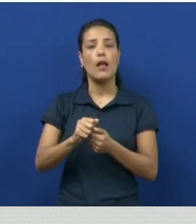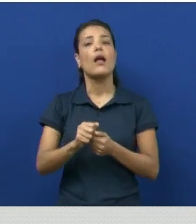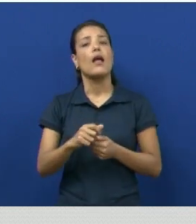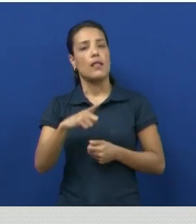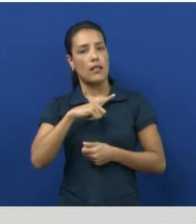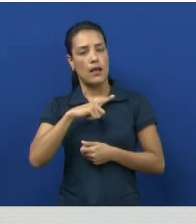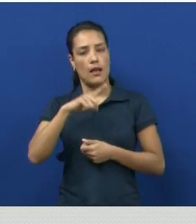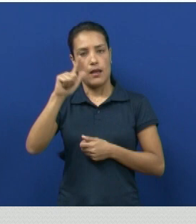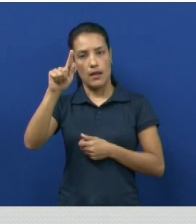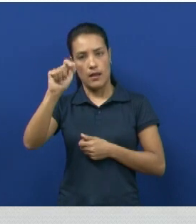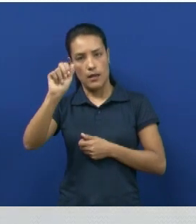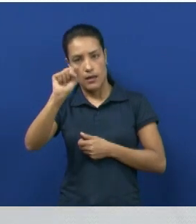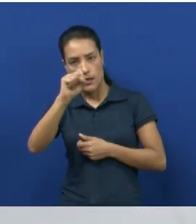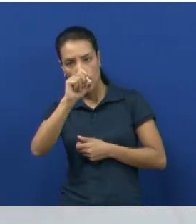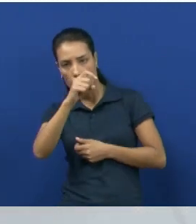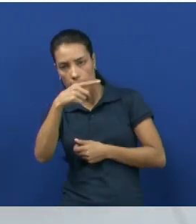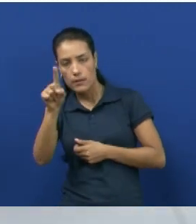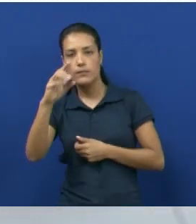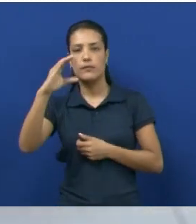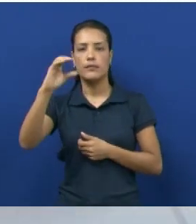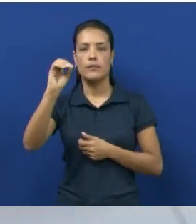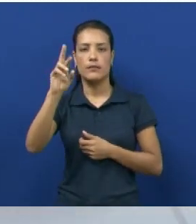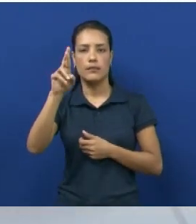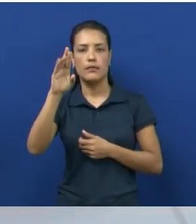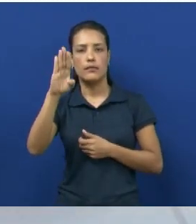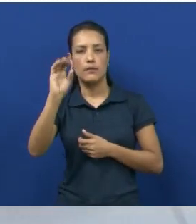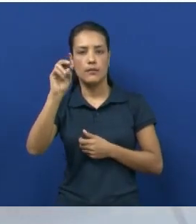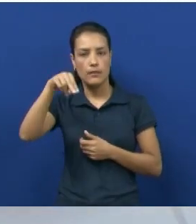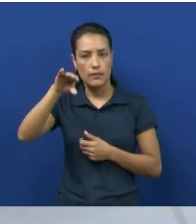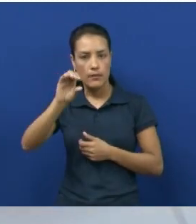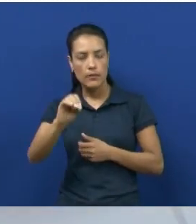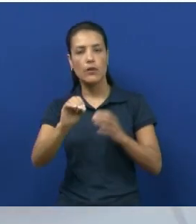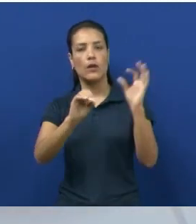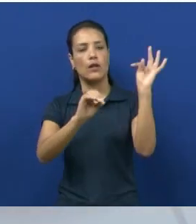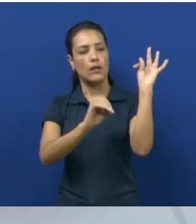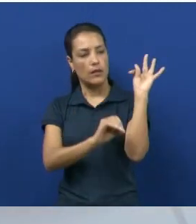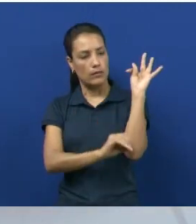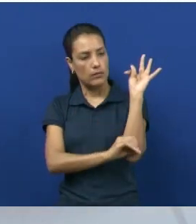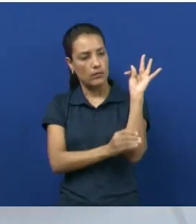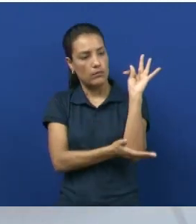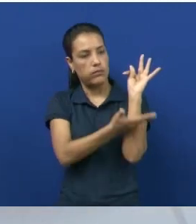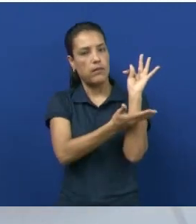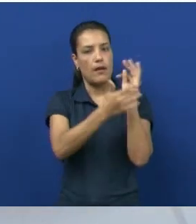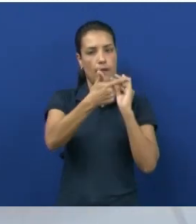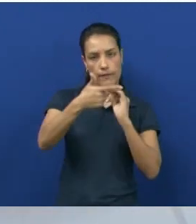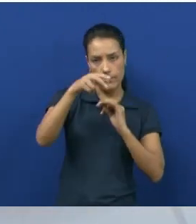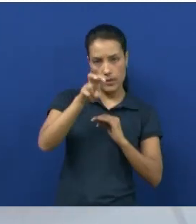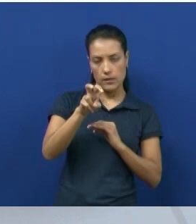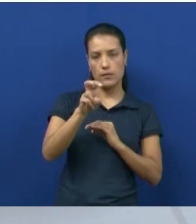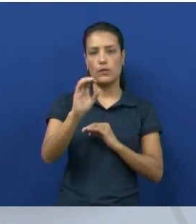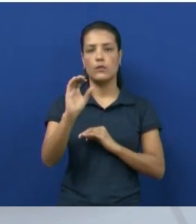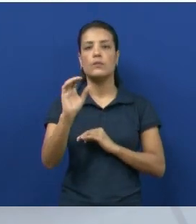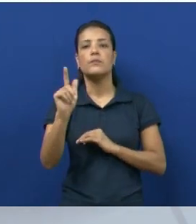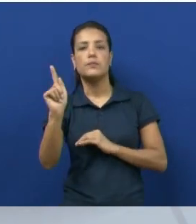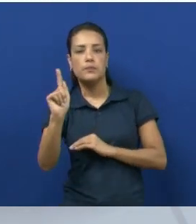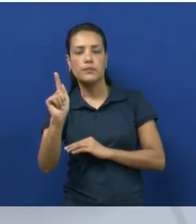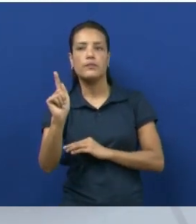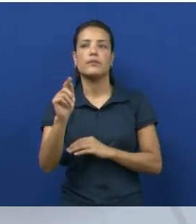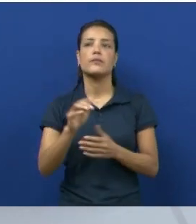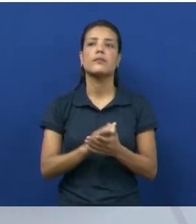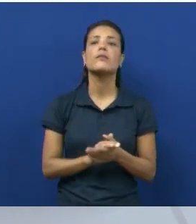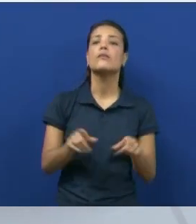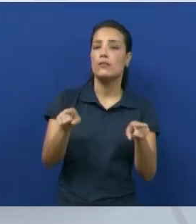em gás carbônico e a sua temperatura pode chegar a 25 graus. Marte é um planeta que é